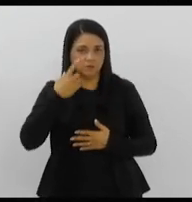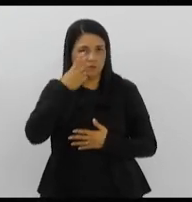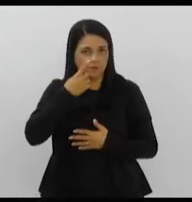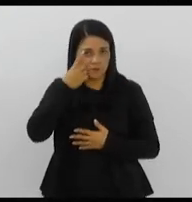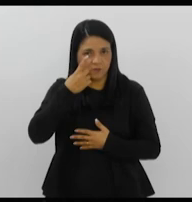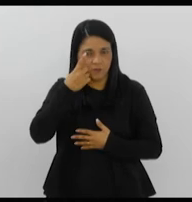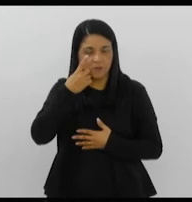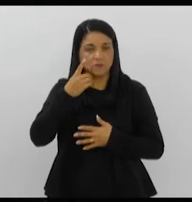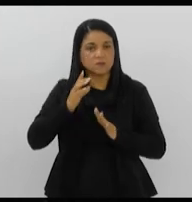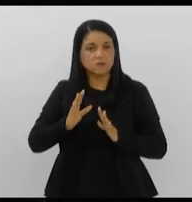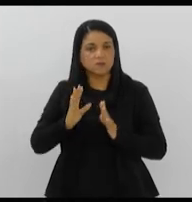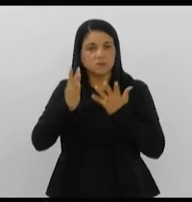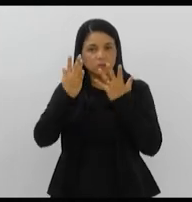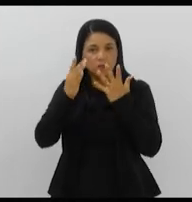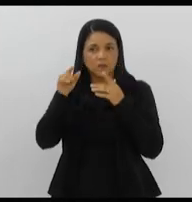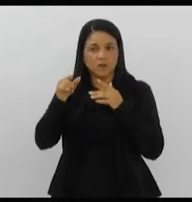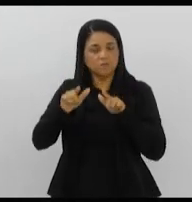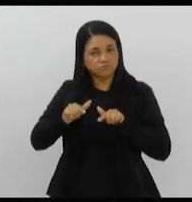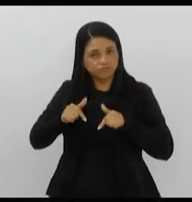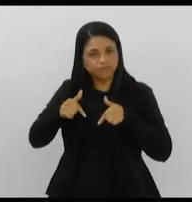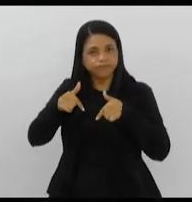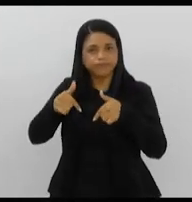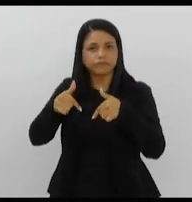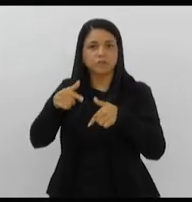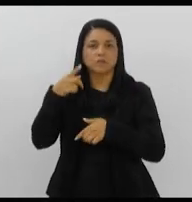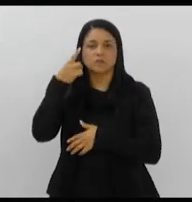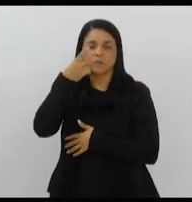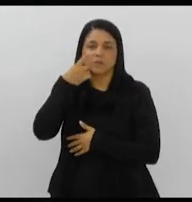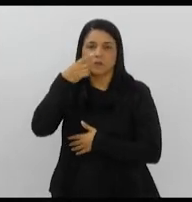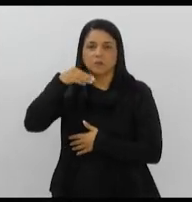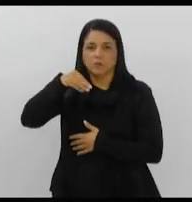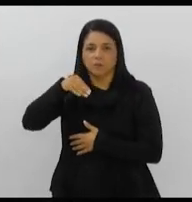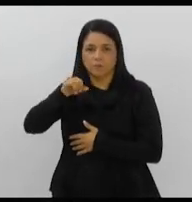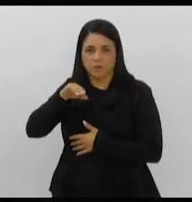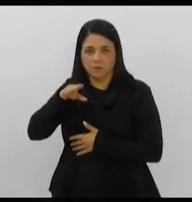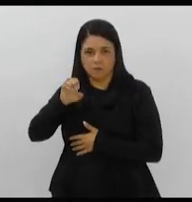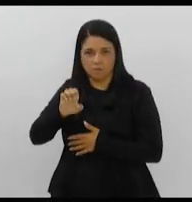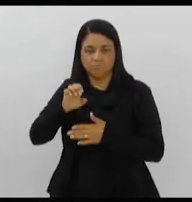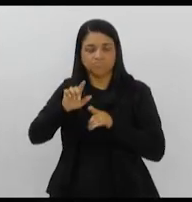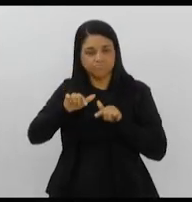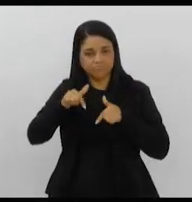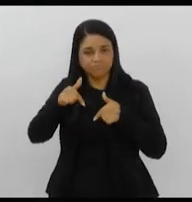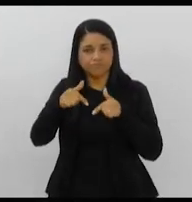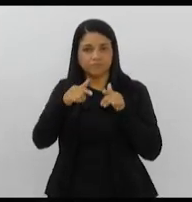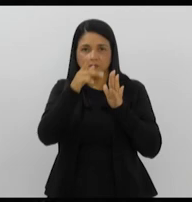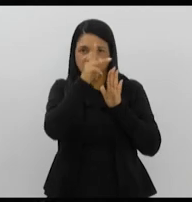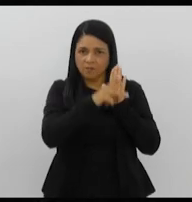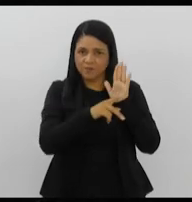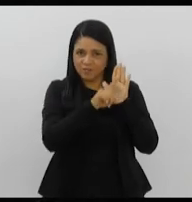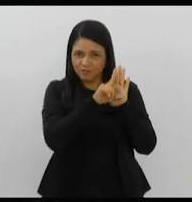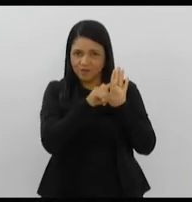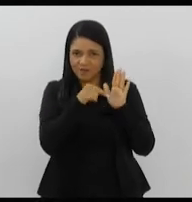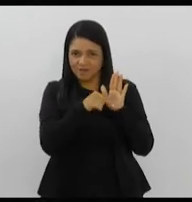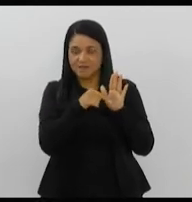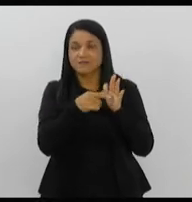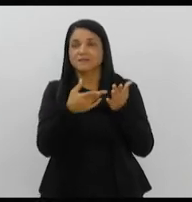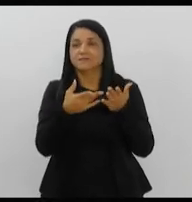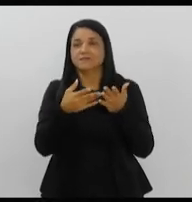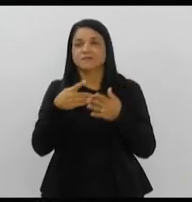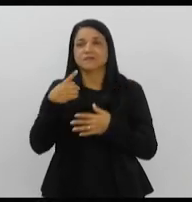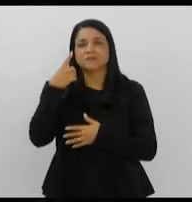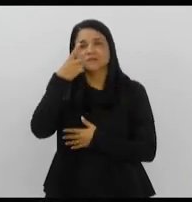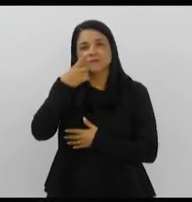também saudar a iniciativa do nobre deputado Carlos Mink. Deputado Carlos Mink, que